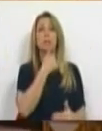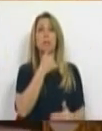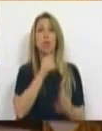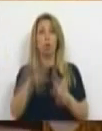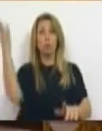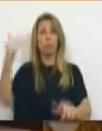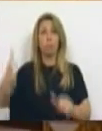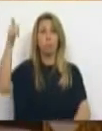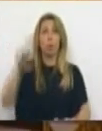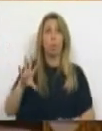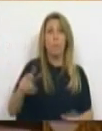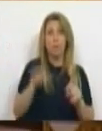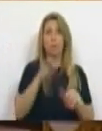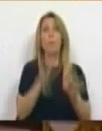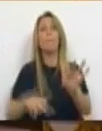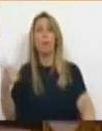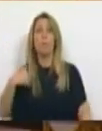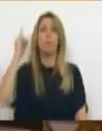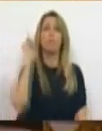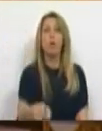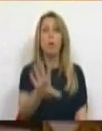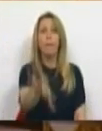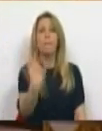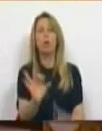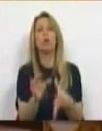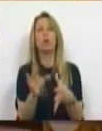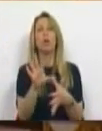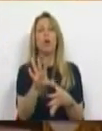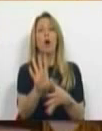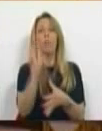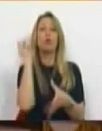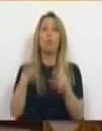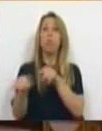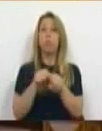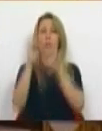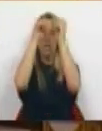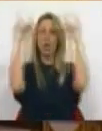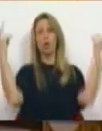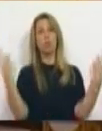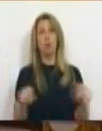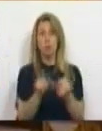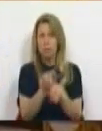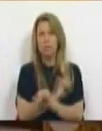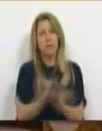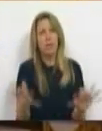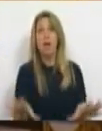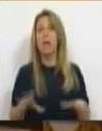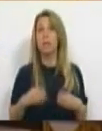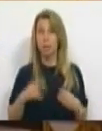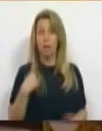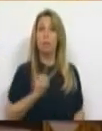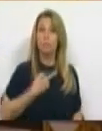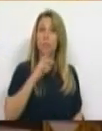país e deste Parlamento e para impor opções políticas e ideológicas. Exatamente. Isto é inaceitável. Haverá de nos responder